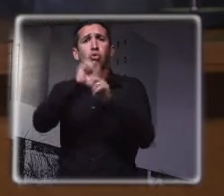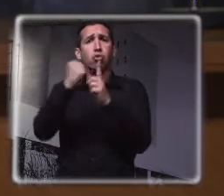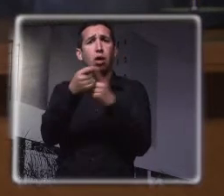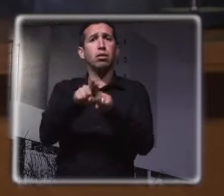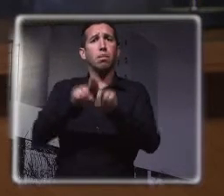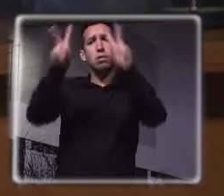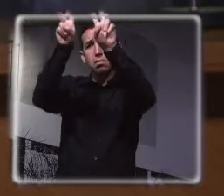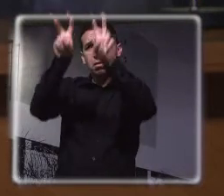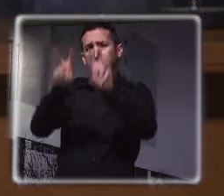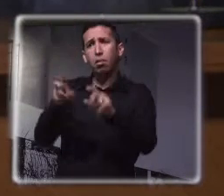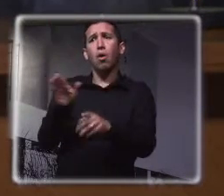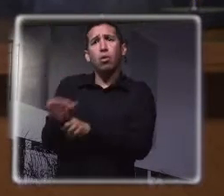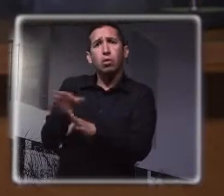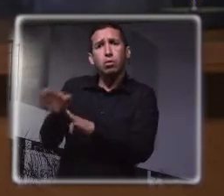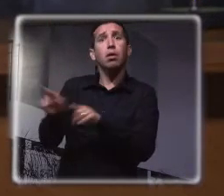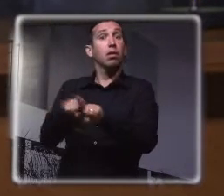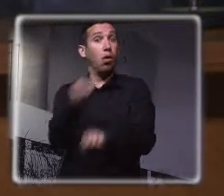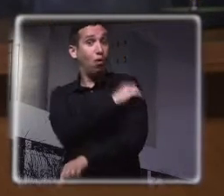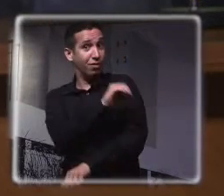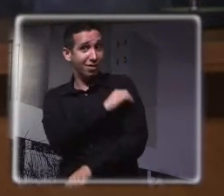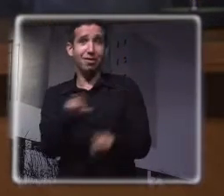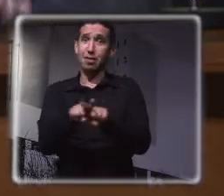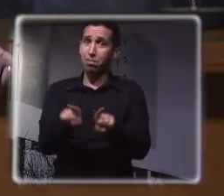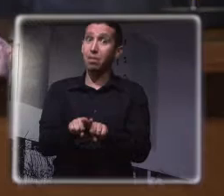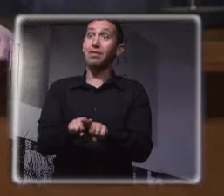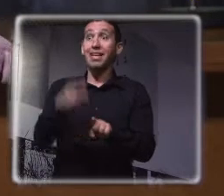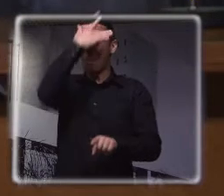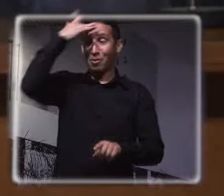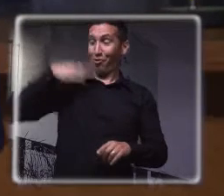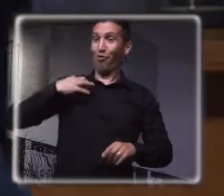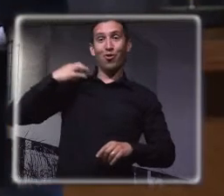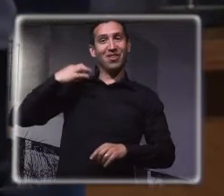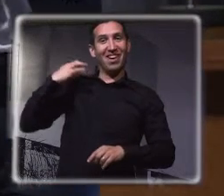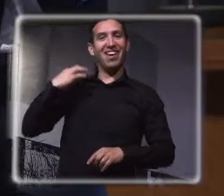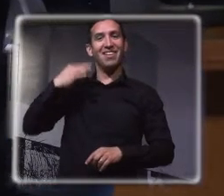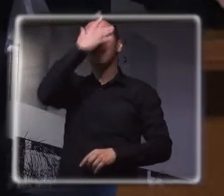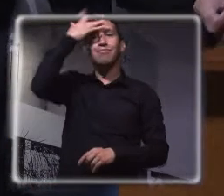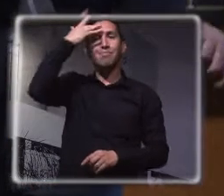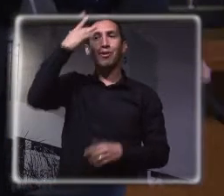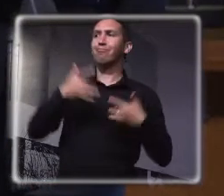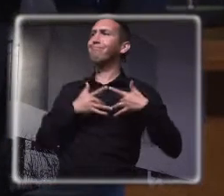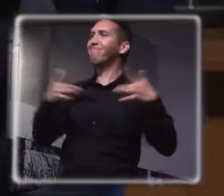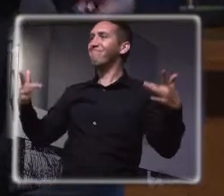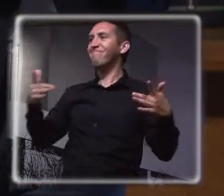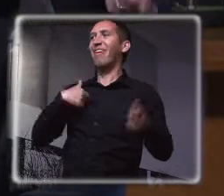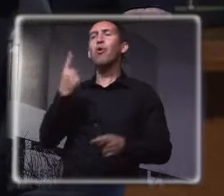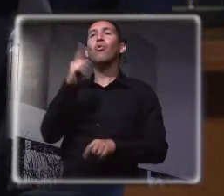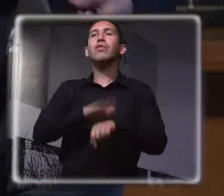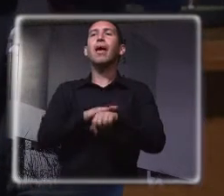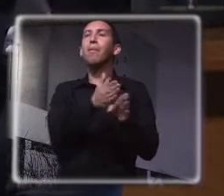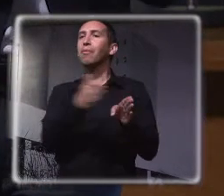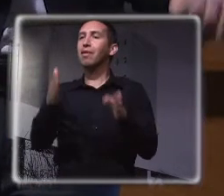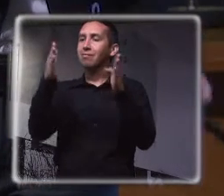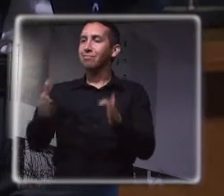temáticos, orientações financeiras, oficinas. Contamos com voluntariado, são pessoas que se dispõem durante um período da